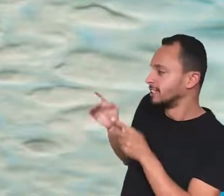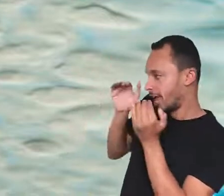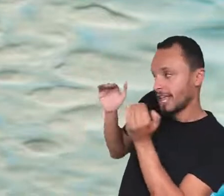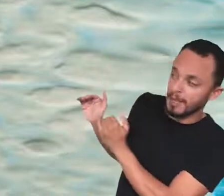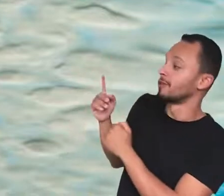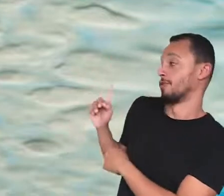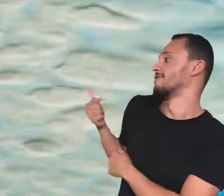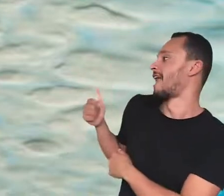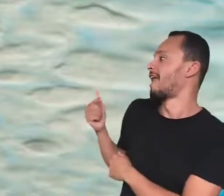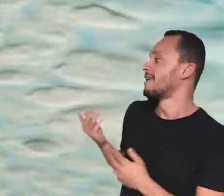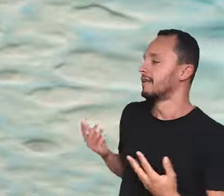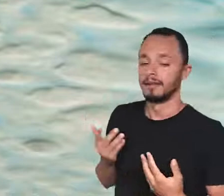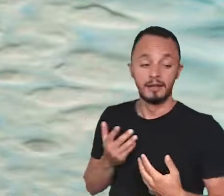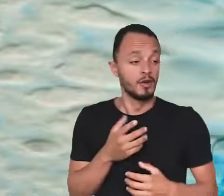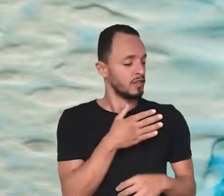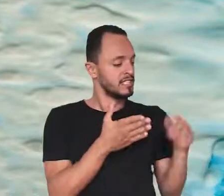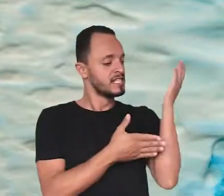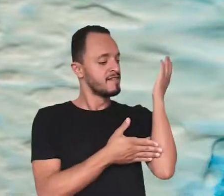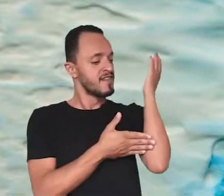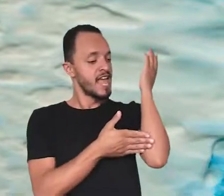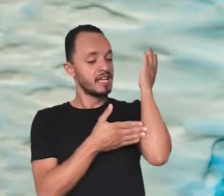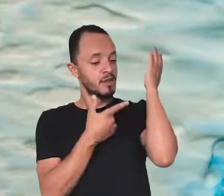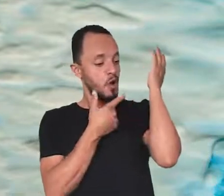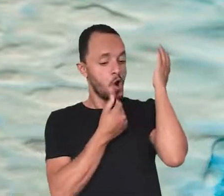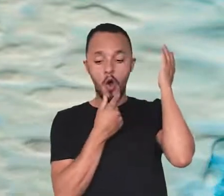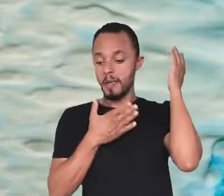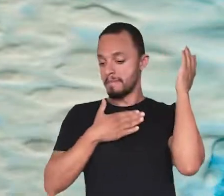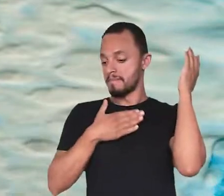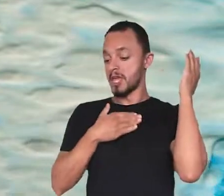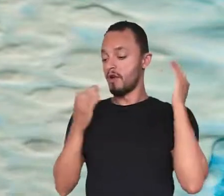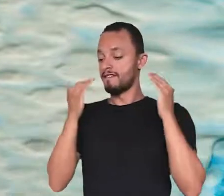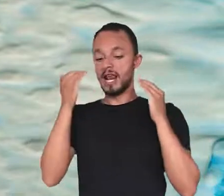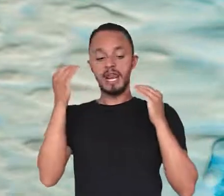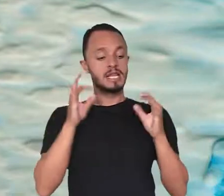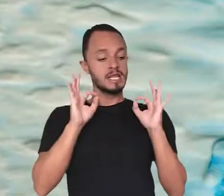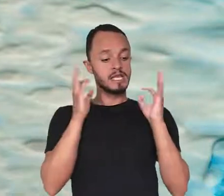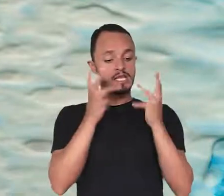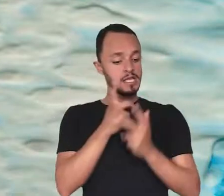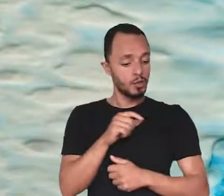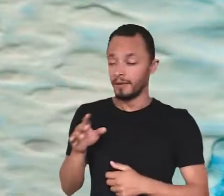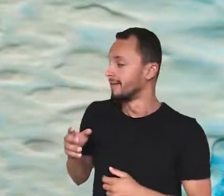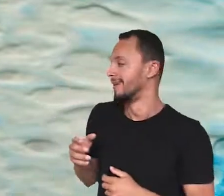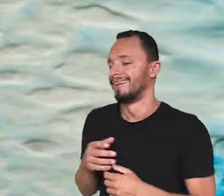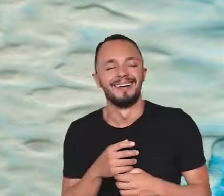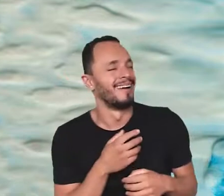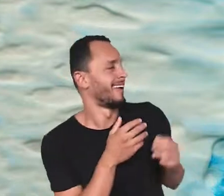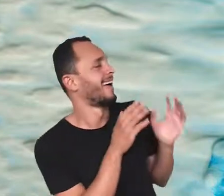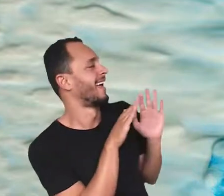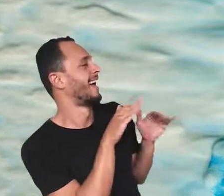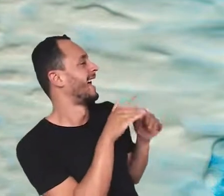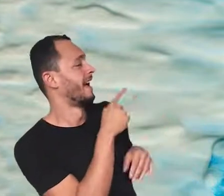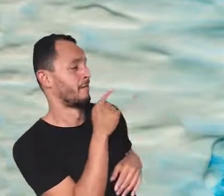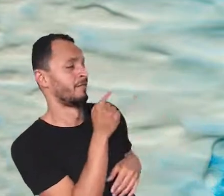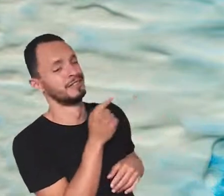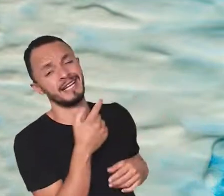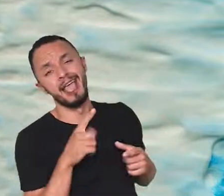vocês estão é com inveja, porque eu tenho um marido bom e justo. Justo e paciente como era Jesus, né, linda? Pra